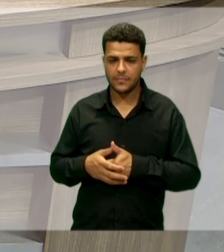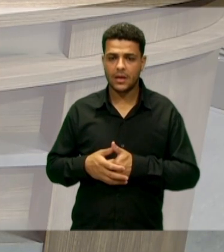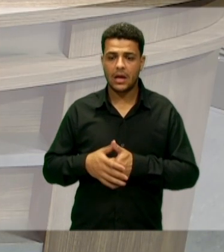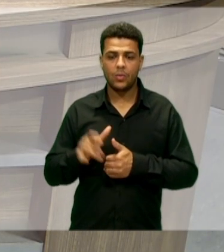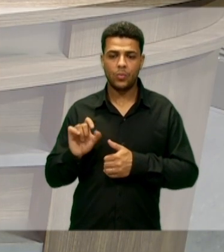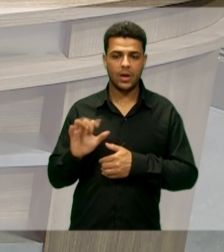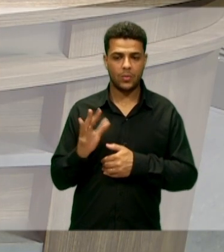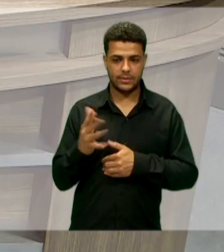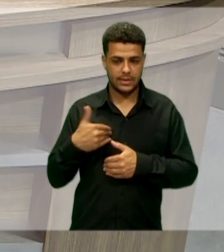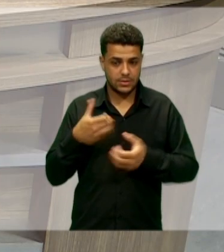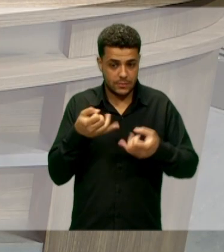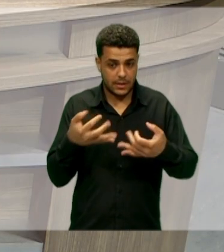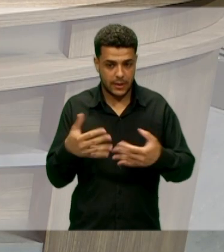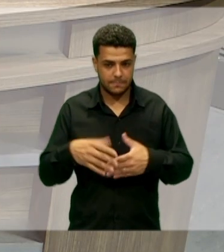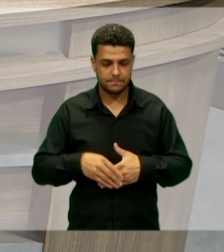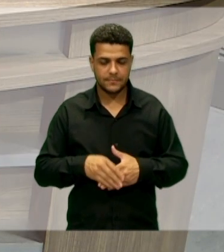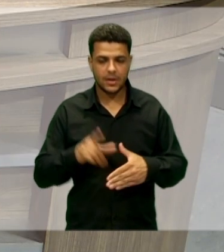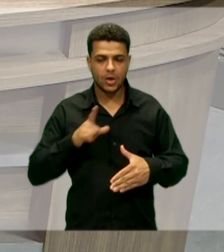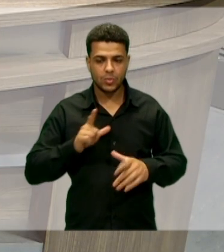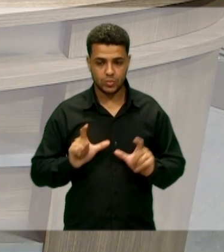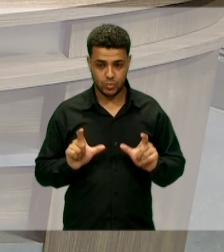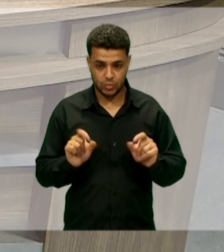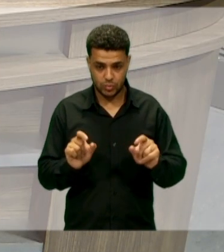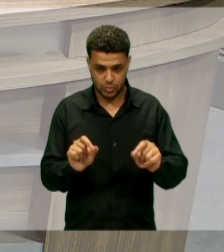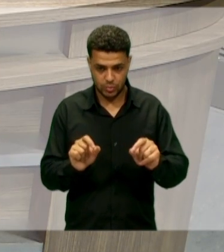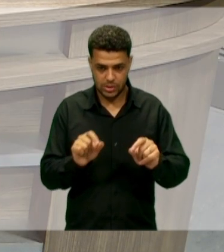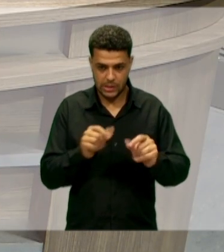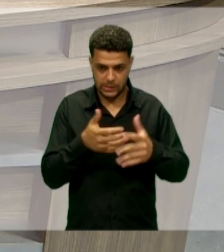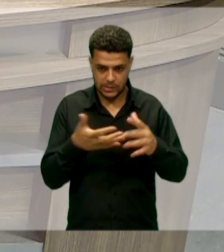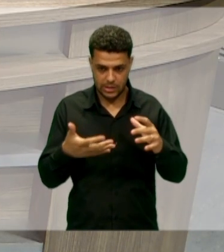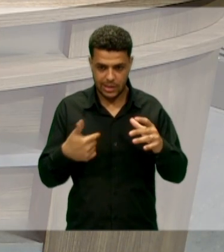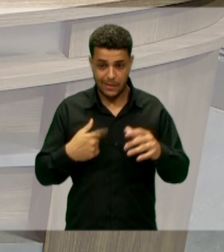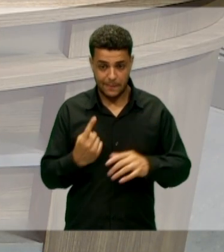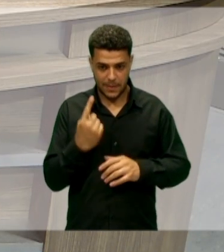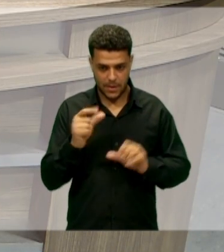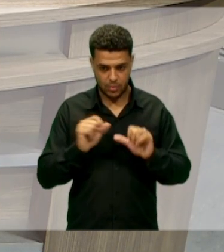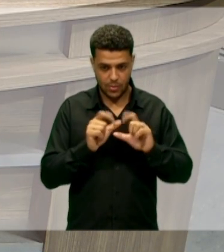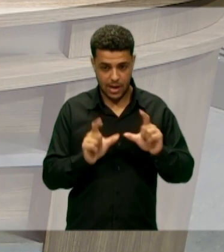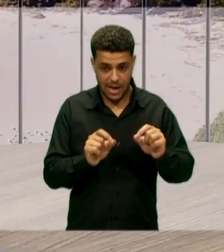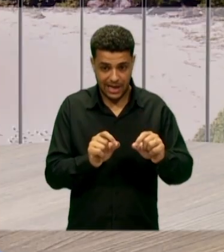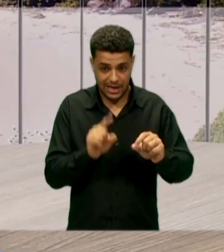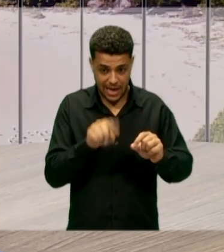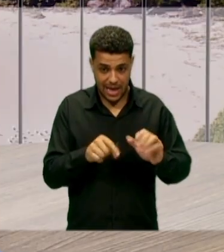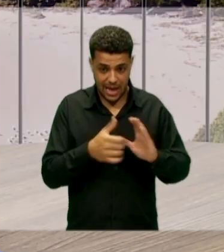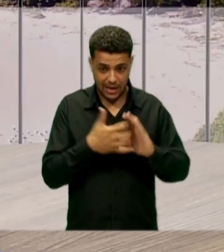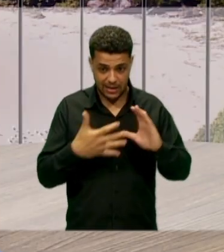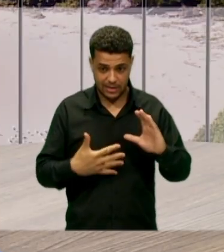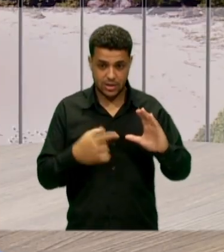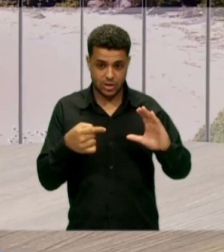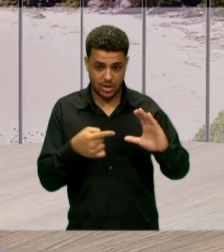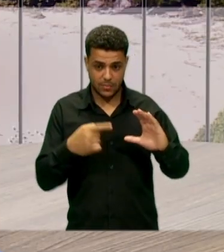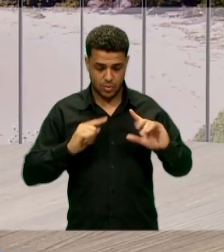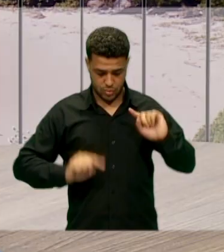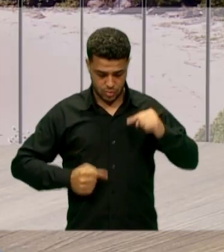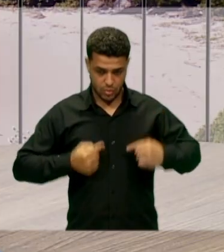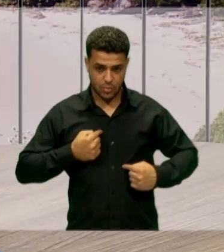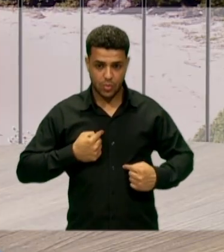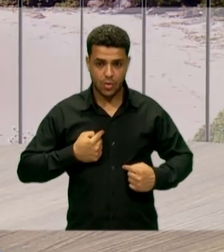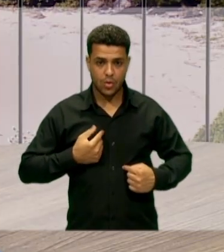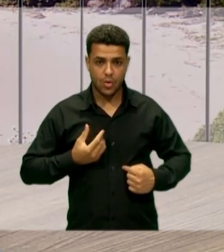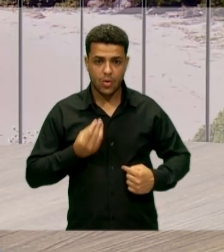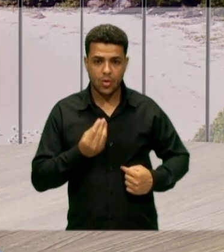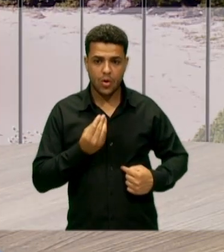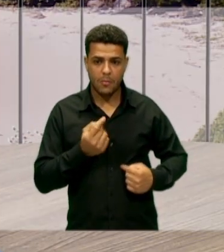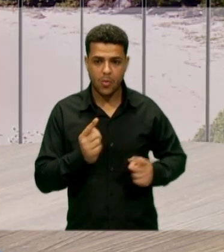só, alguns cânceres, o câncer ele é interpretado pelo sistema imunológico como